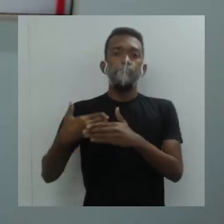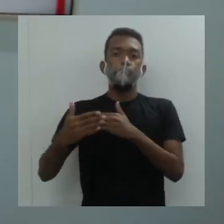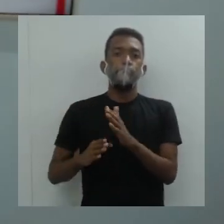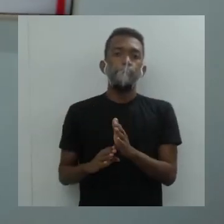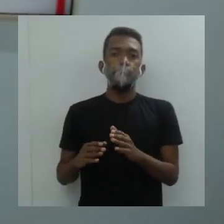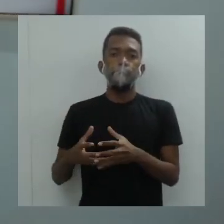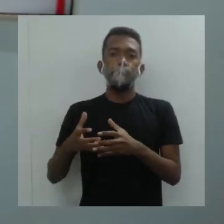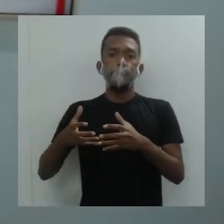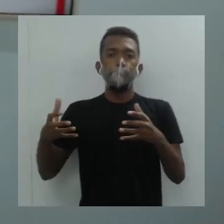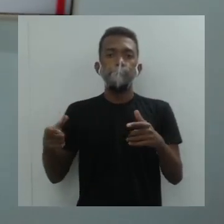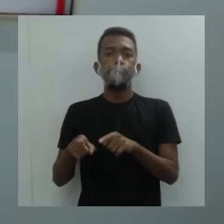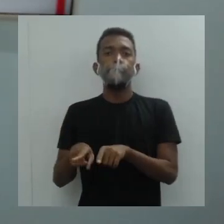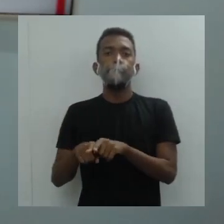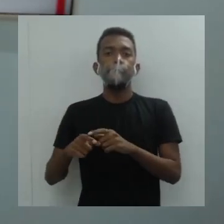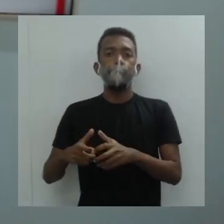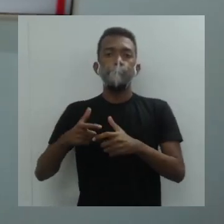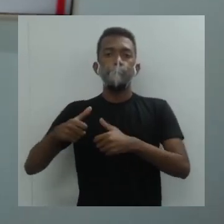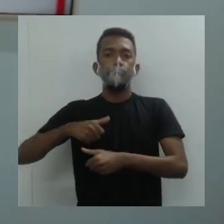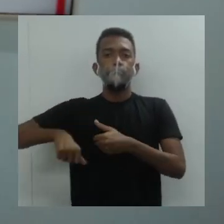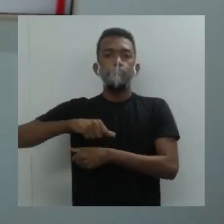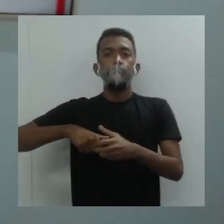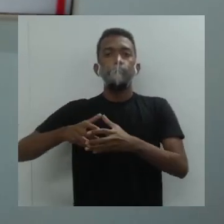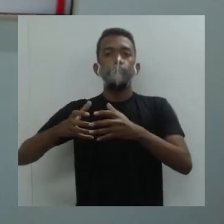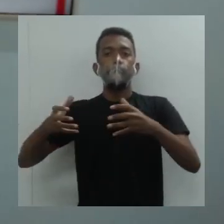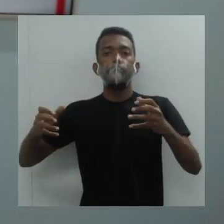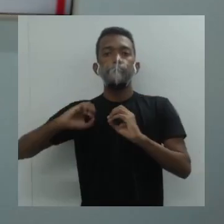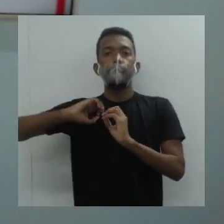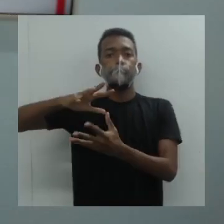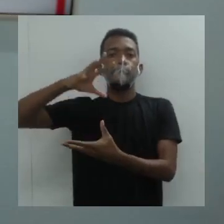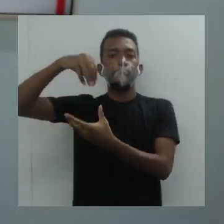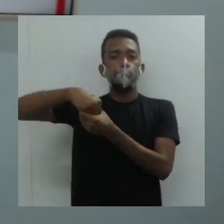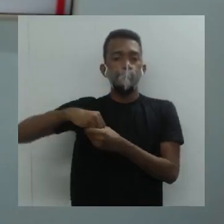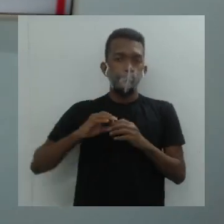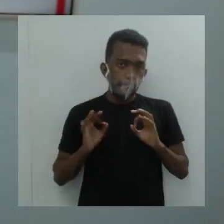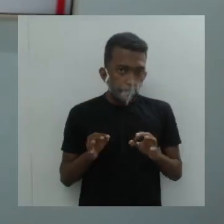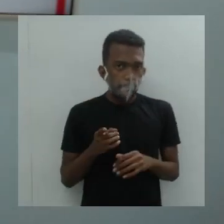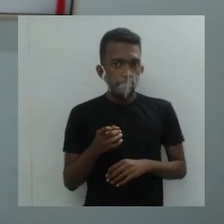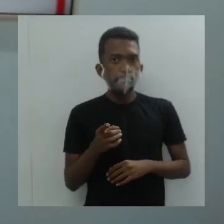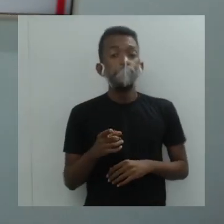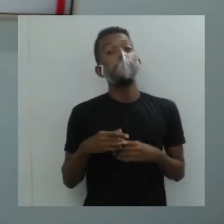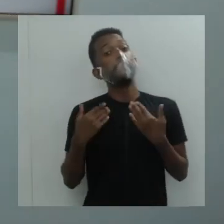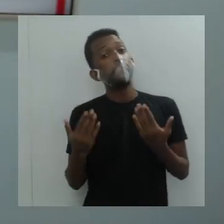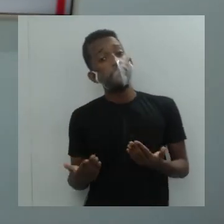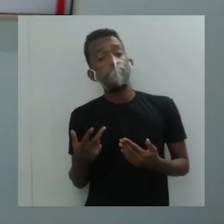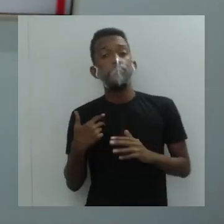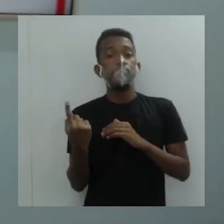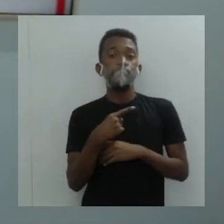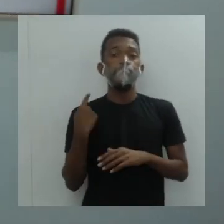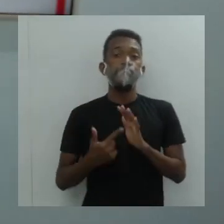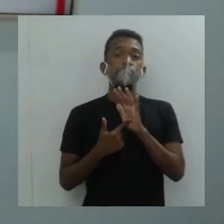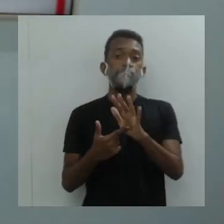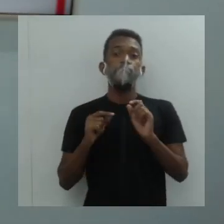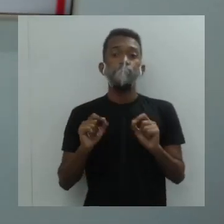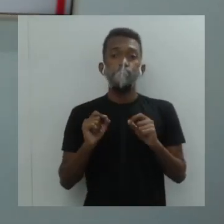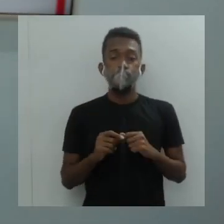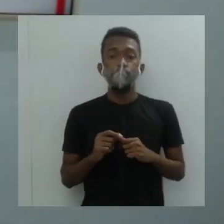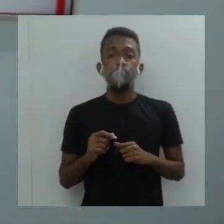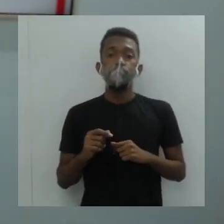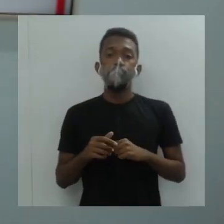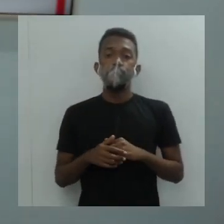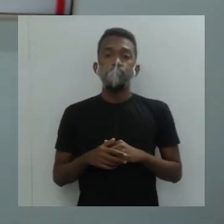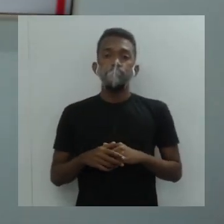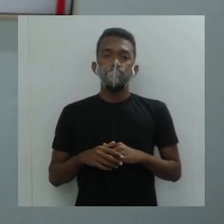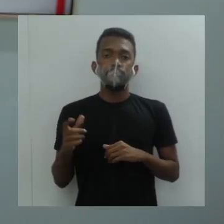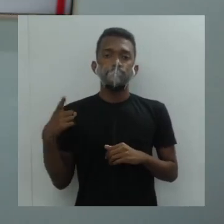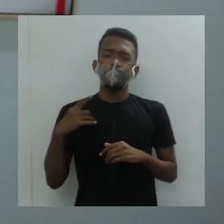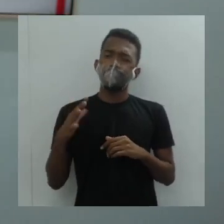evolução, de crescimento da população no mundo, certo? E aí a gente traz o quê? A gente traz uma estimativa